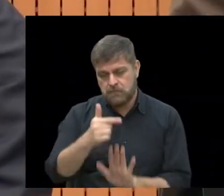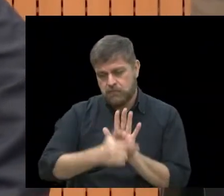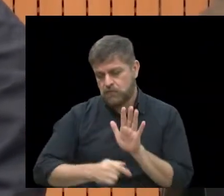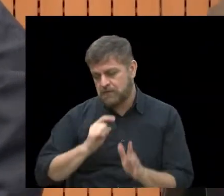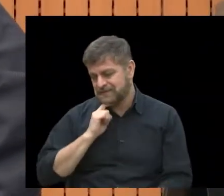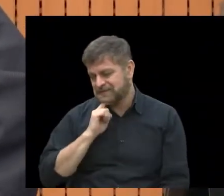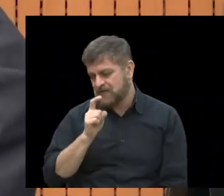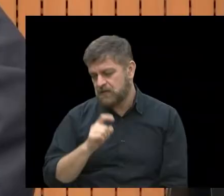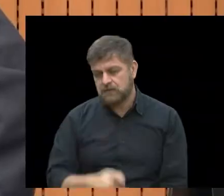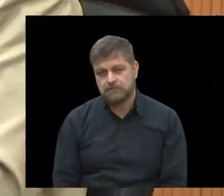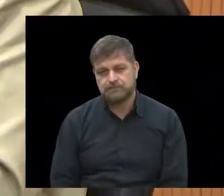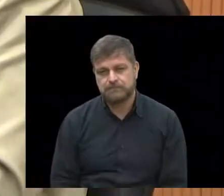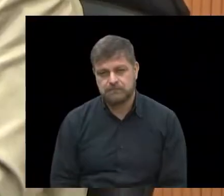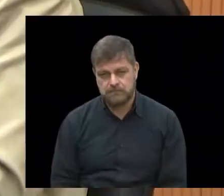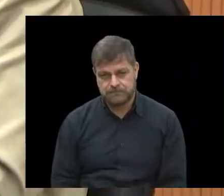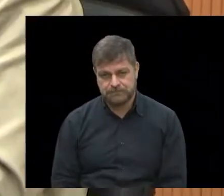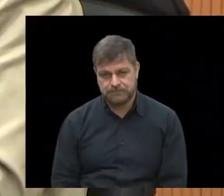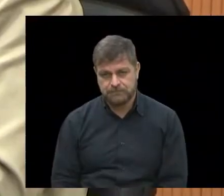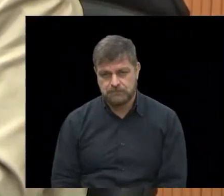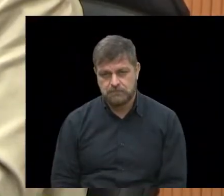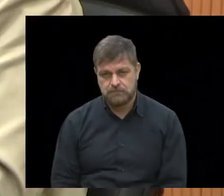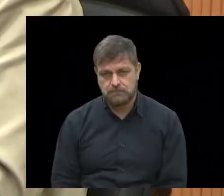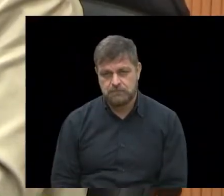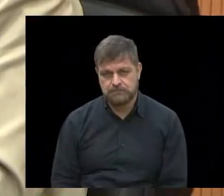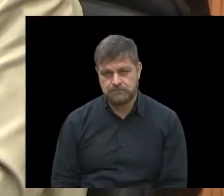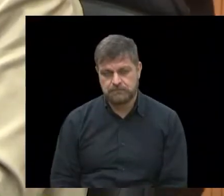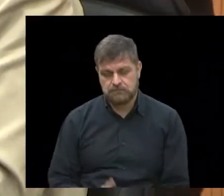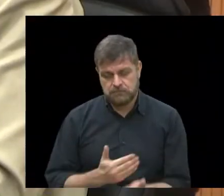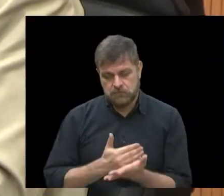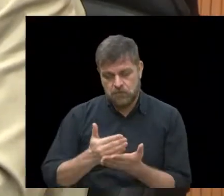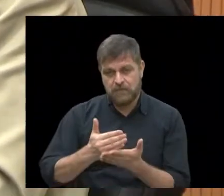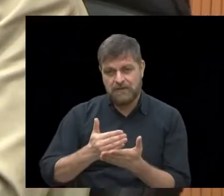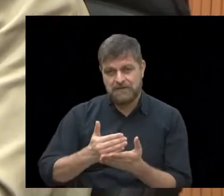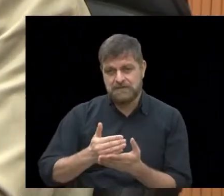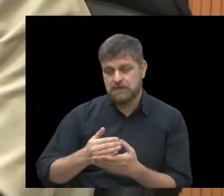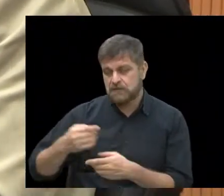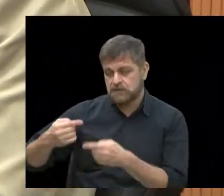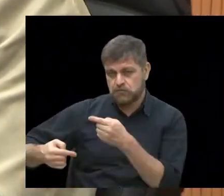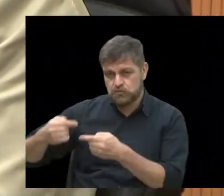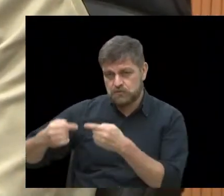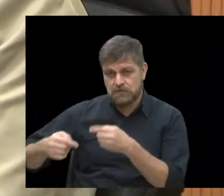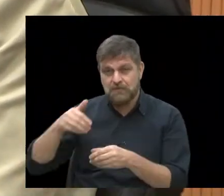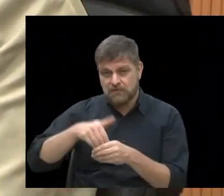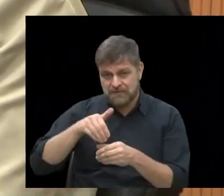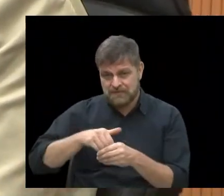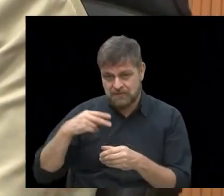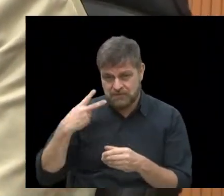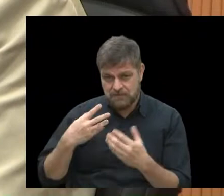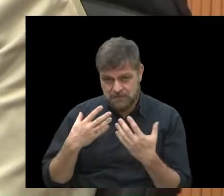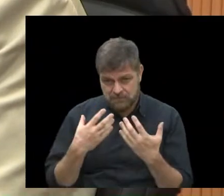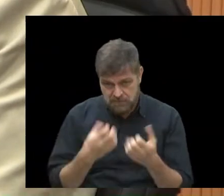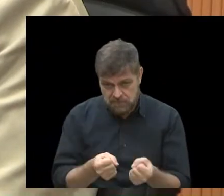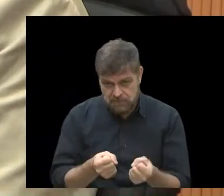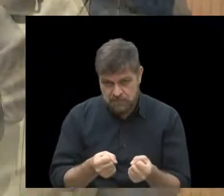vereador inscrito, senhor presidente. Não havendo nenhum vereador inscrito, a matéria entra em discussão. Vereadores